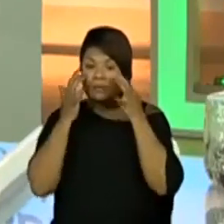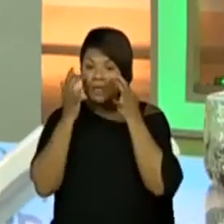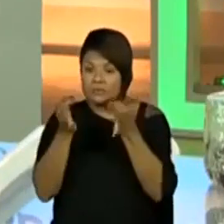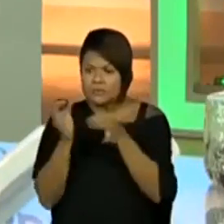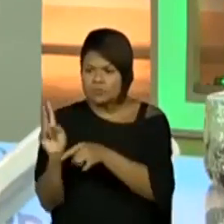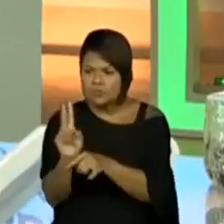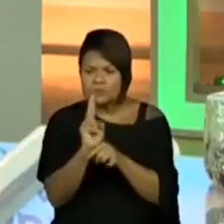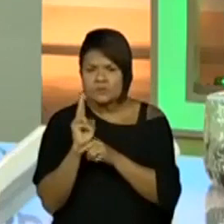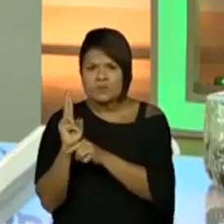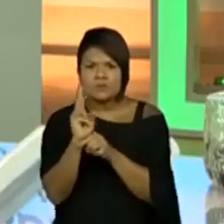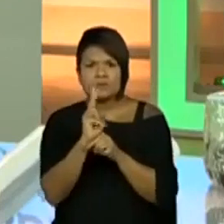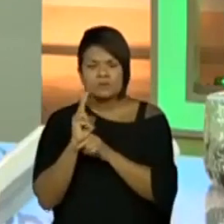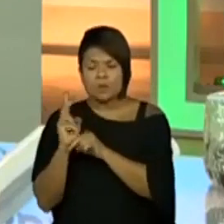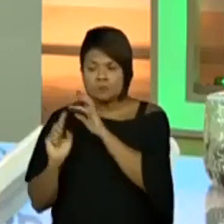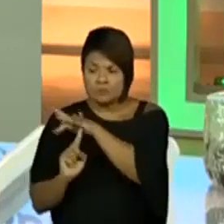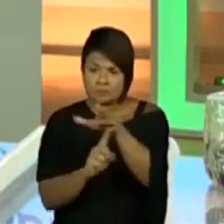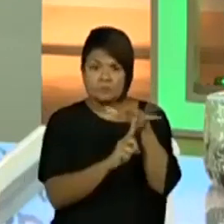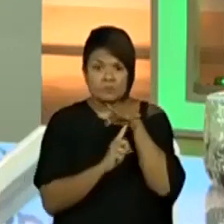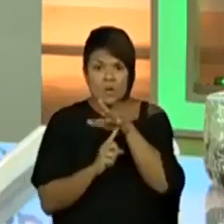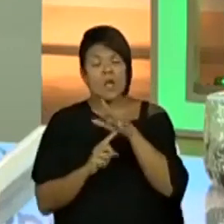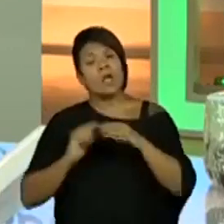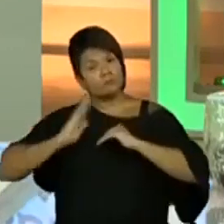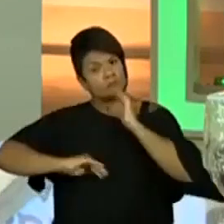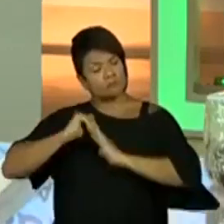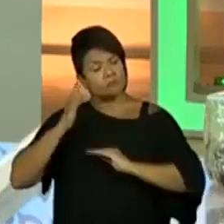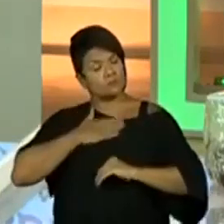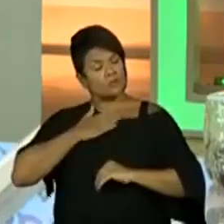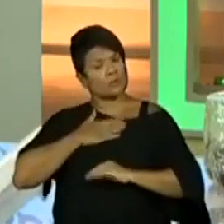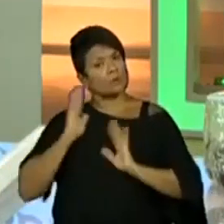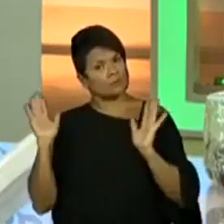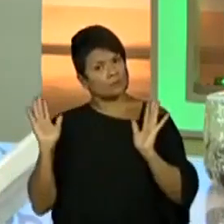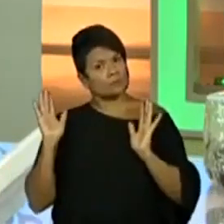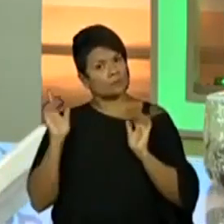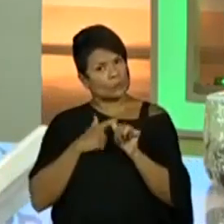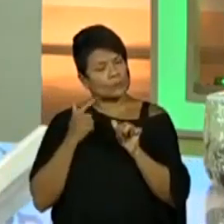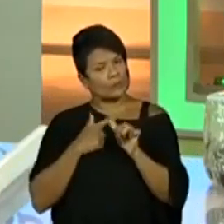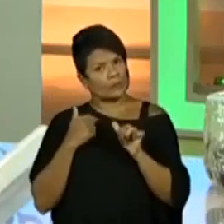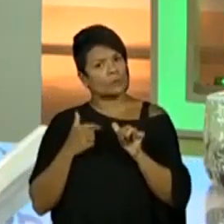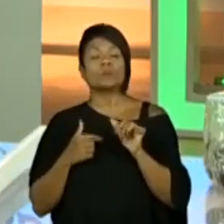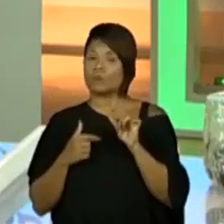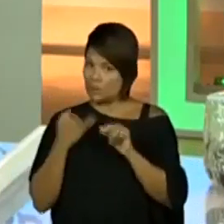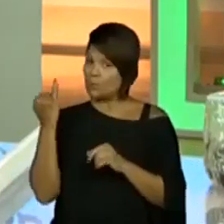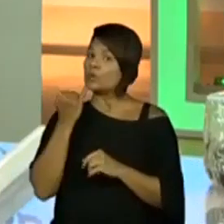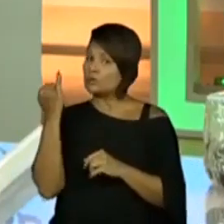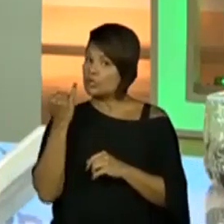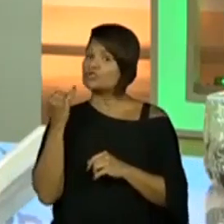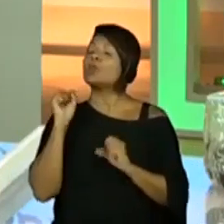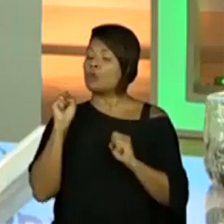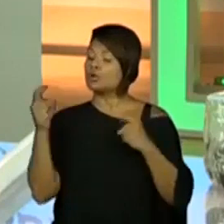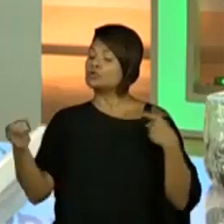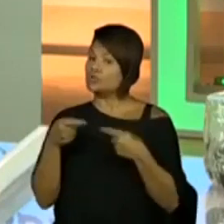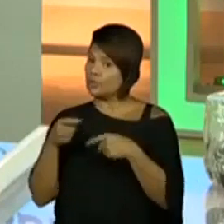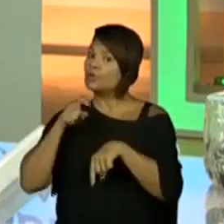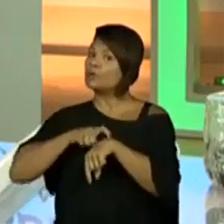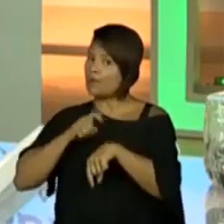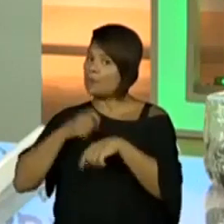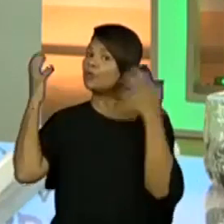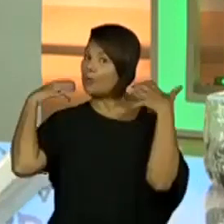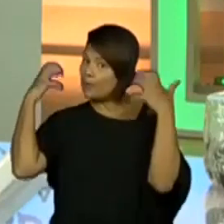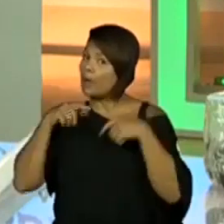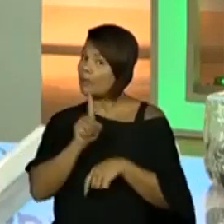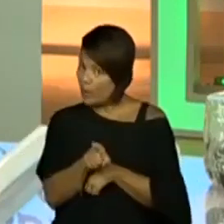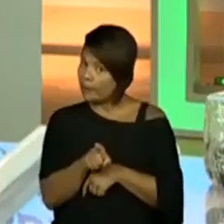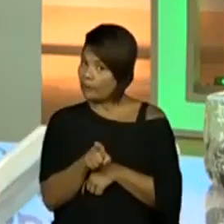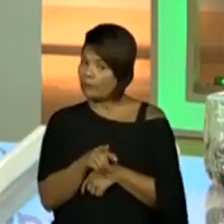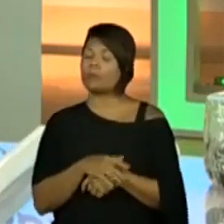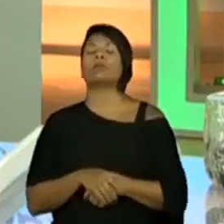passa pelas nossas atitudes em primeiro lugar, tá bom? Então, conta sim, Gabriel, pode começar a diminuir que você vai ver que faz bastante